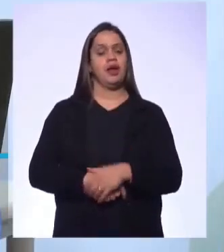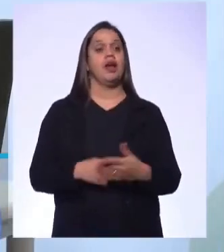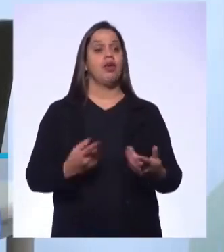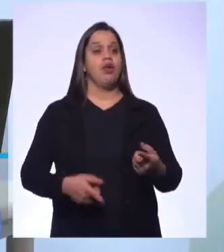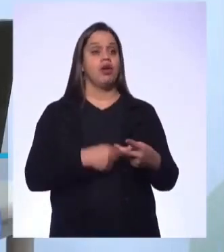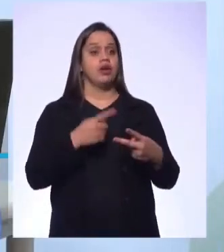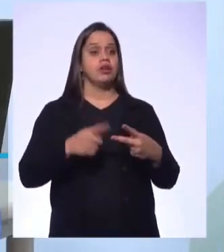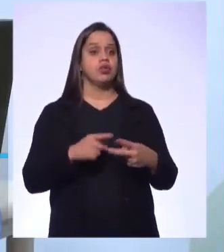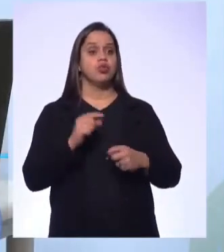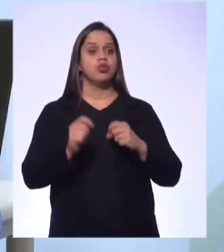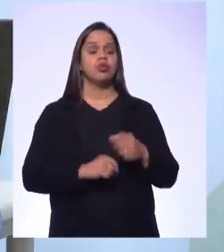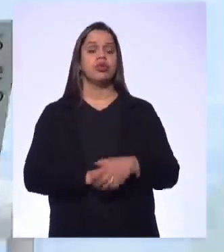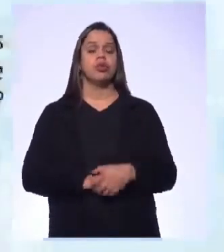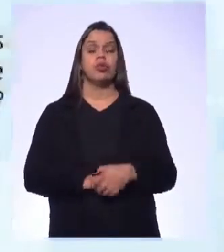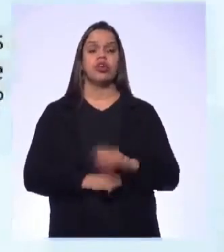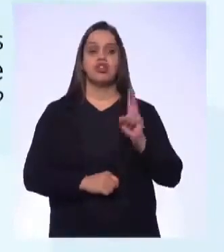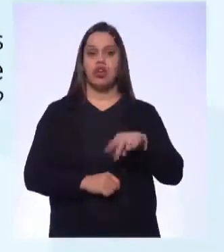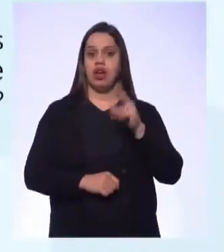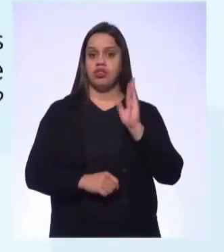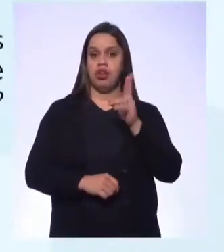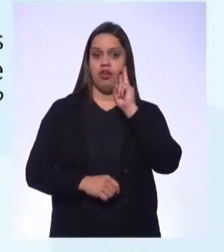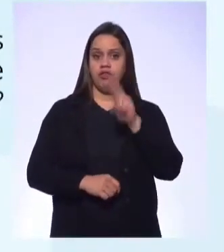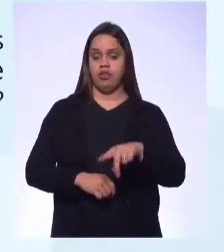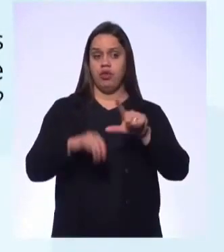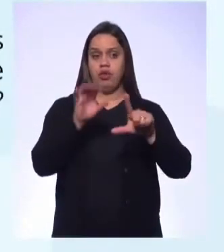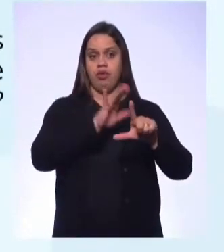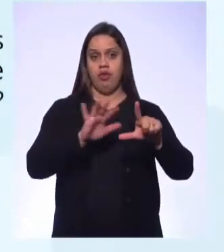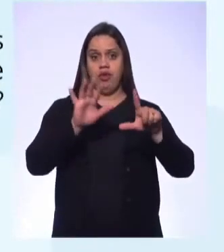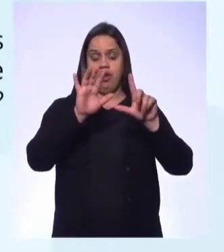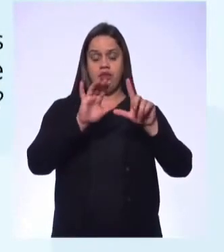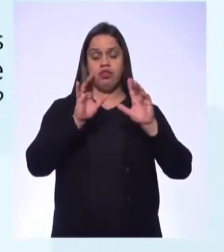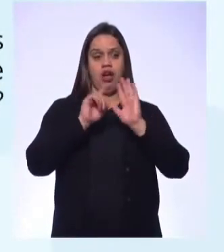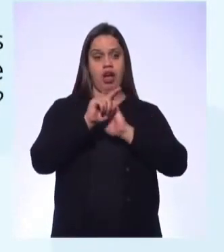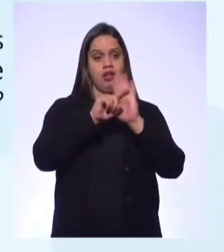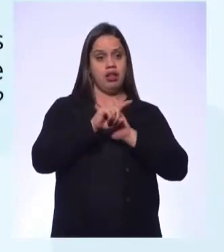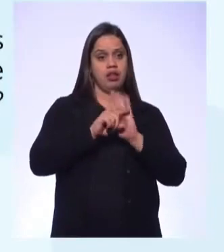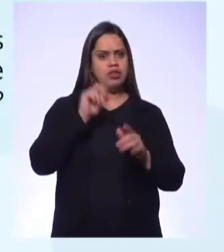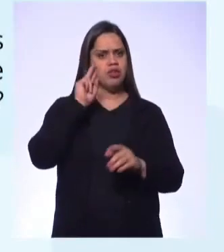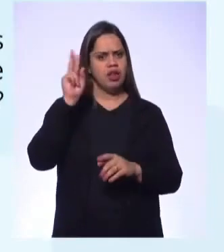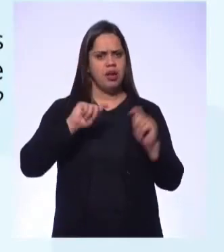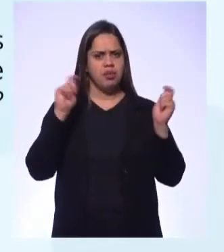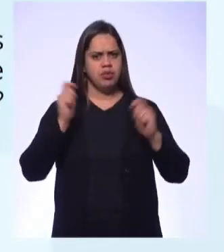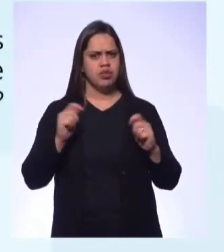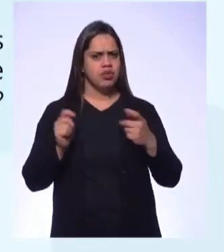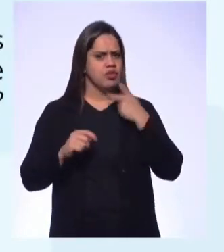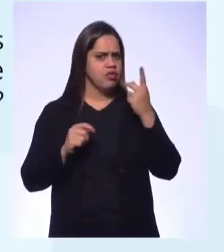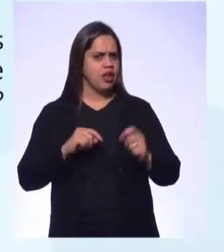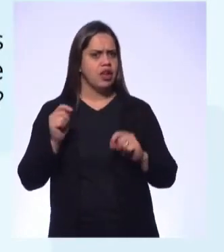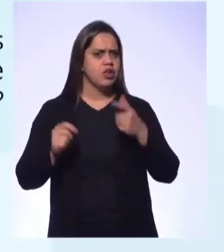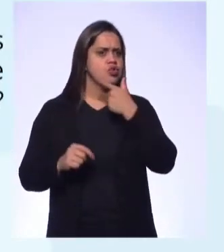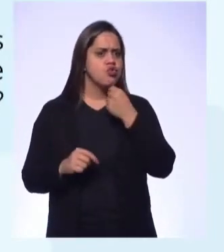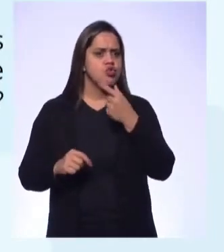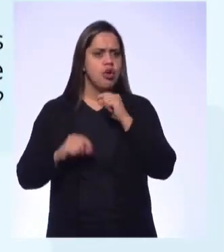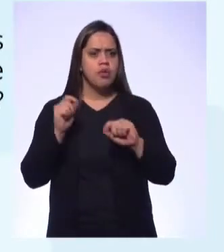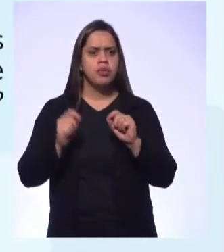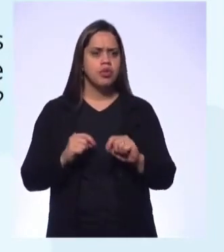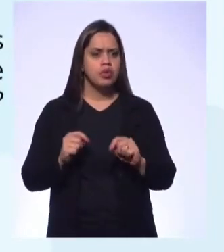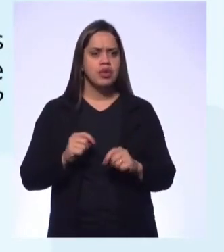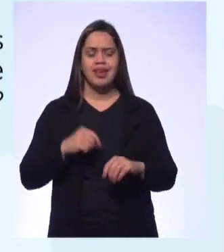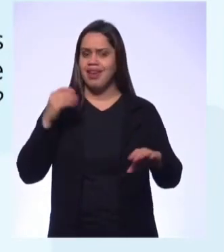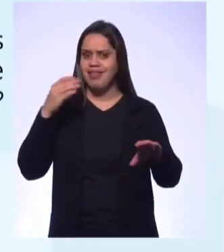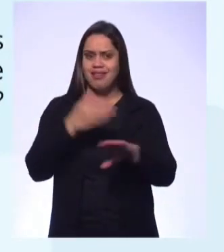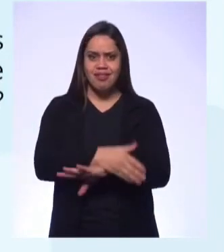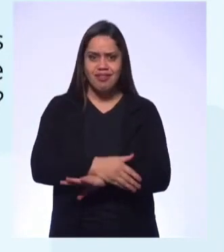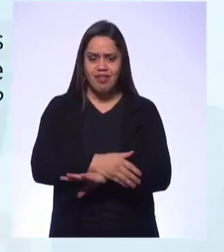em sua opinião, tendo em vista as fotos analisadas, o texto lar do oscilar, é possível afirmar que o homem invadiu o habitat natural dos animais? Sim,